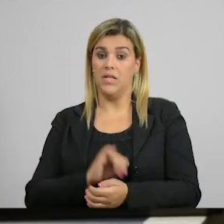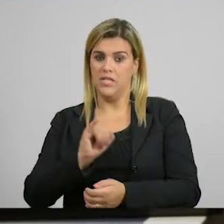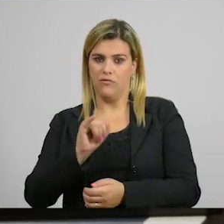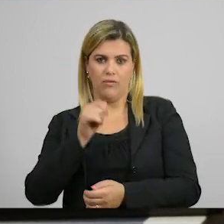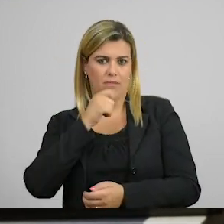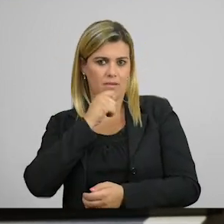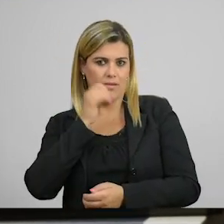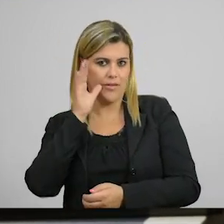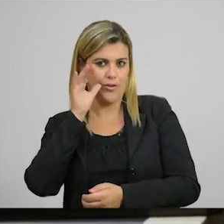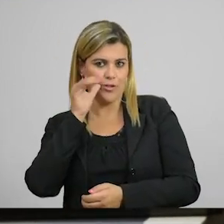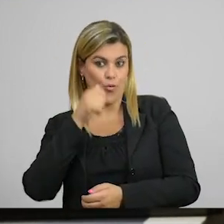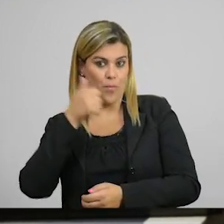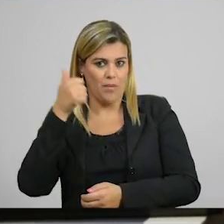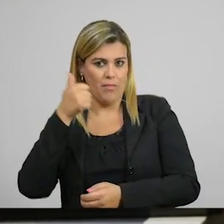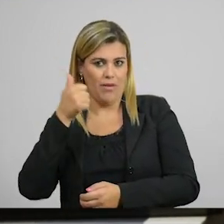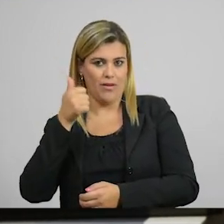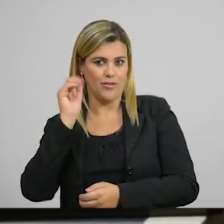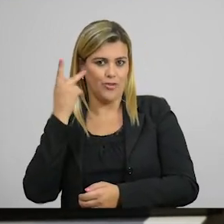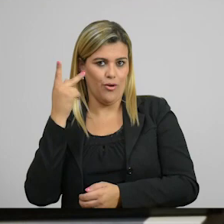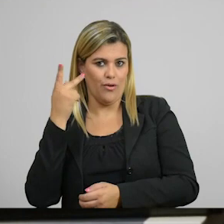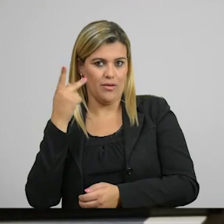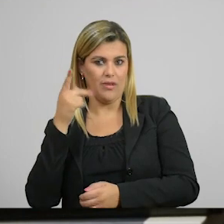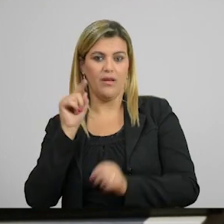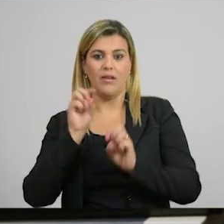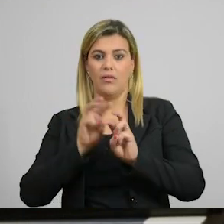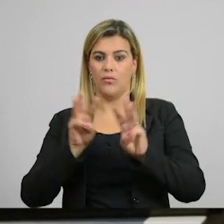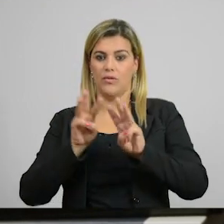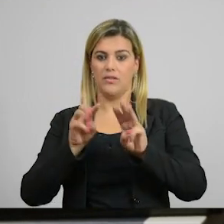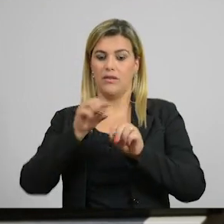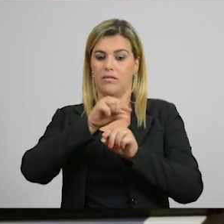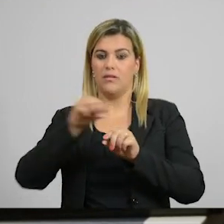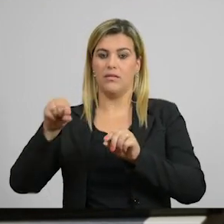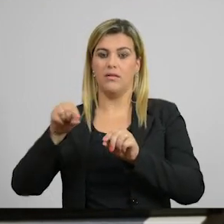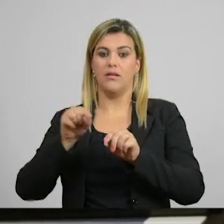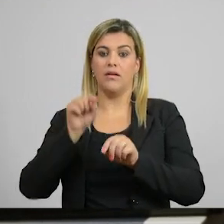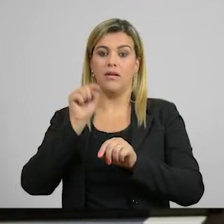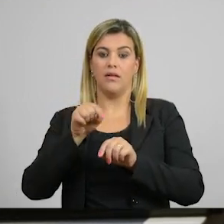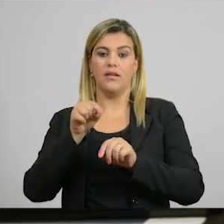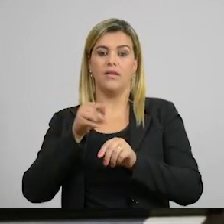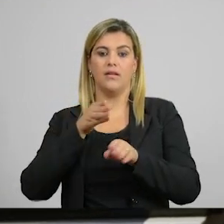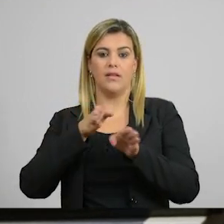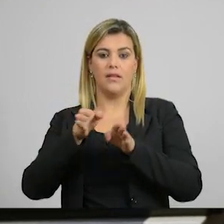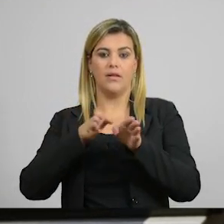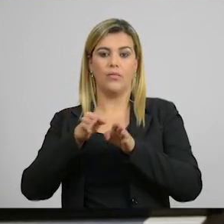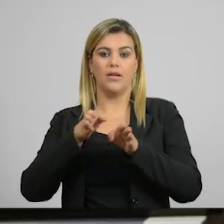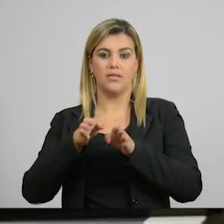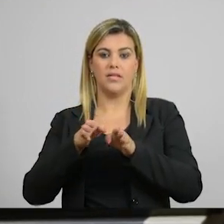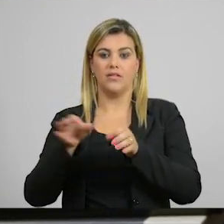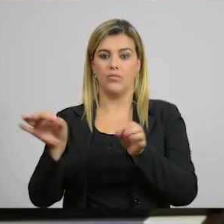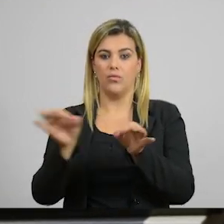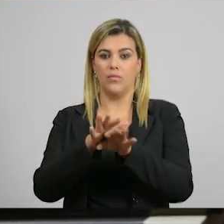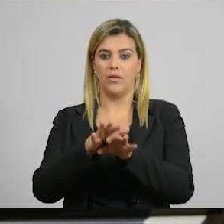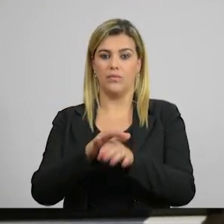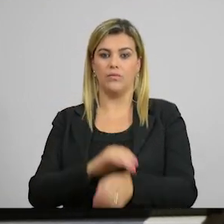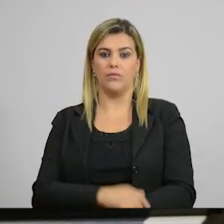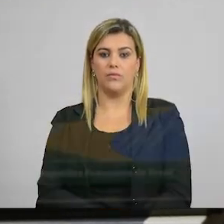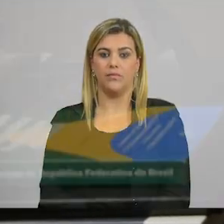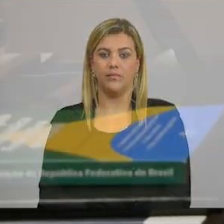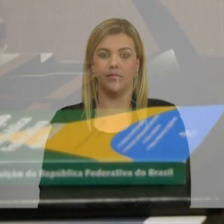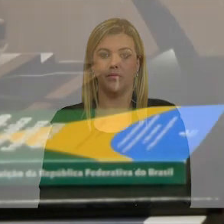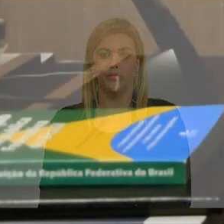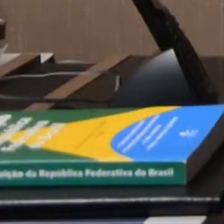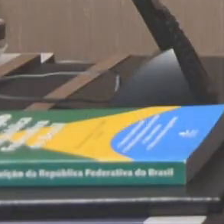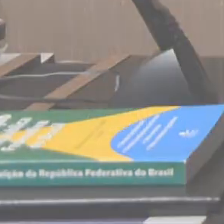regionais. Se você não assistiu ao primeiro episódio, clique no link da descrição do vídeo e tenha acesso ao capítulo na